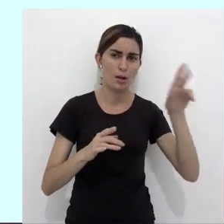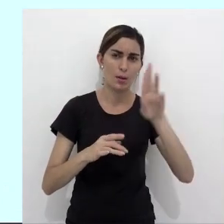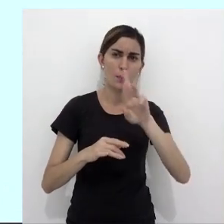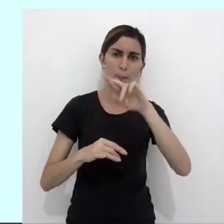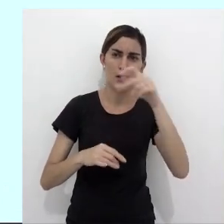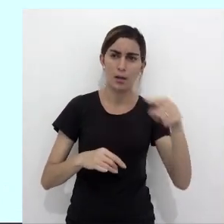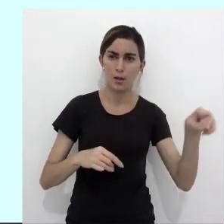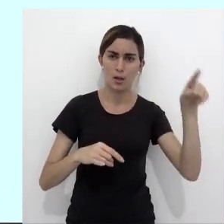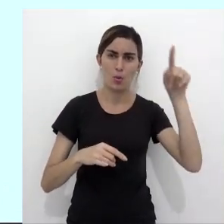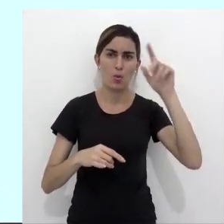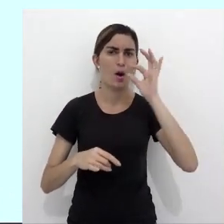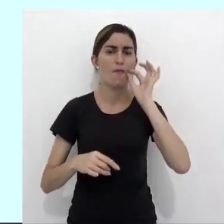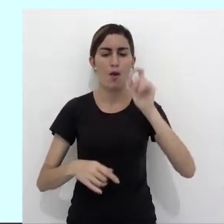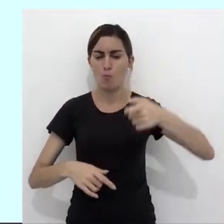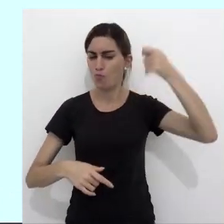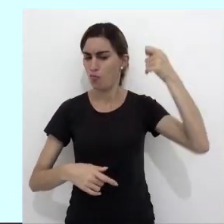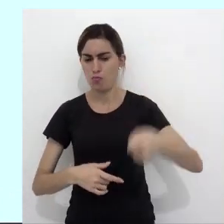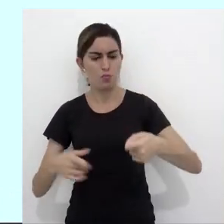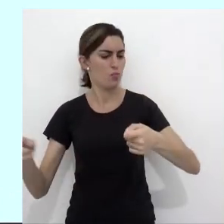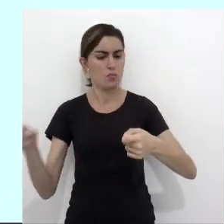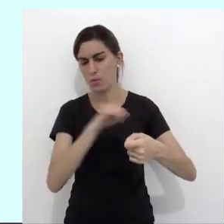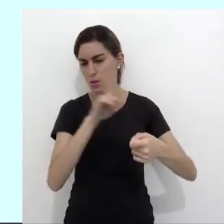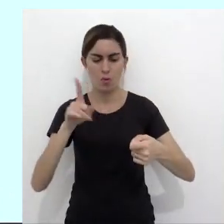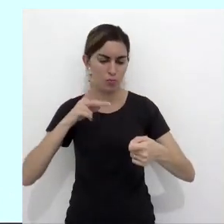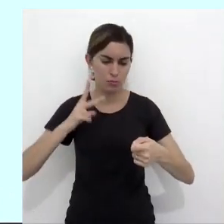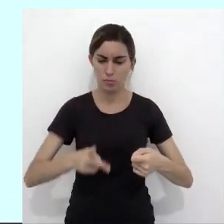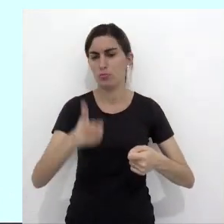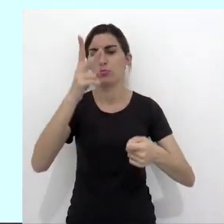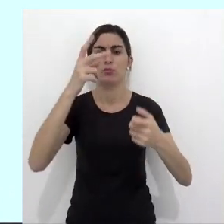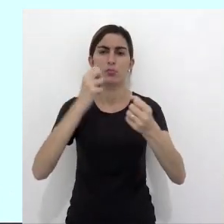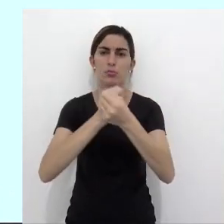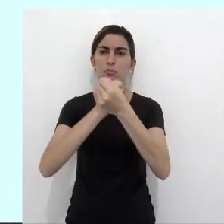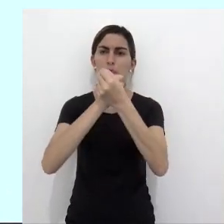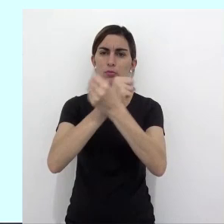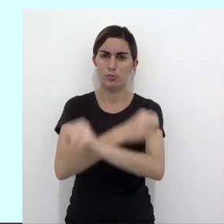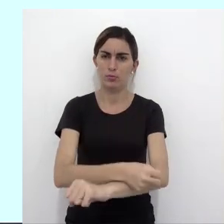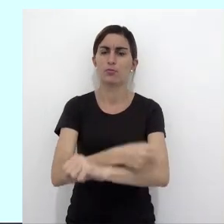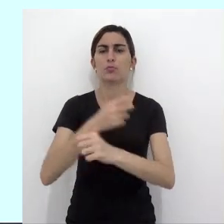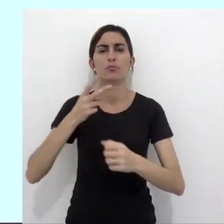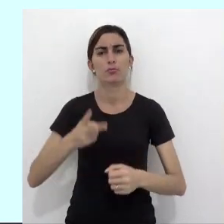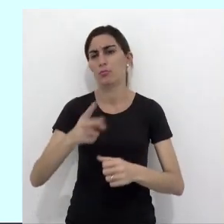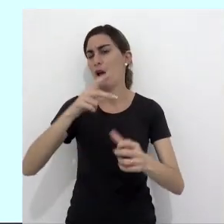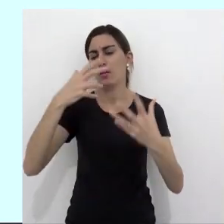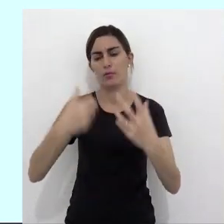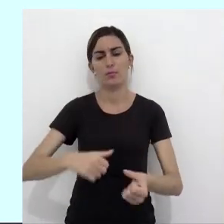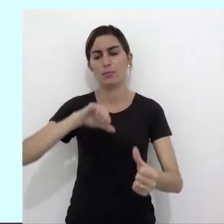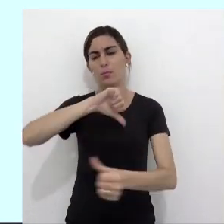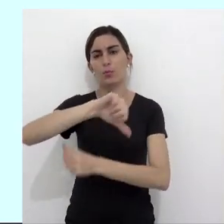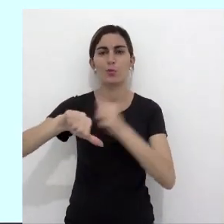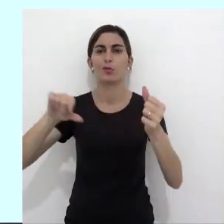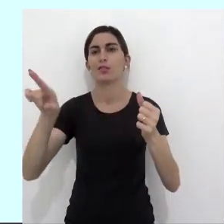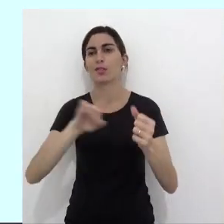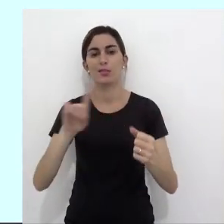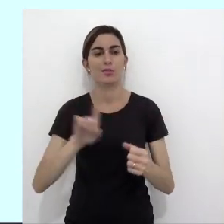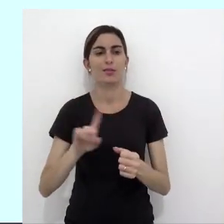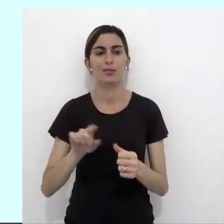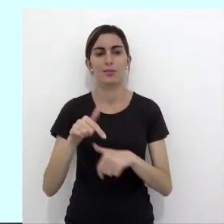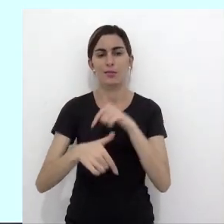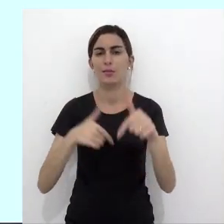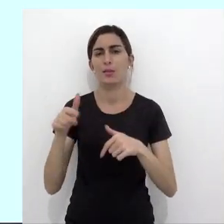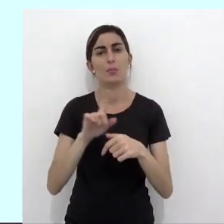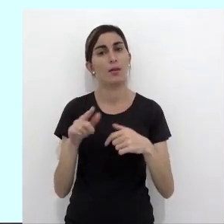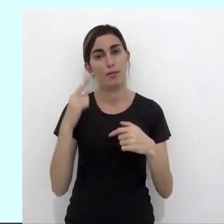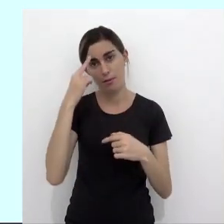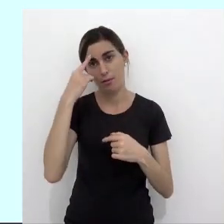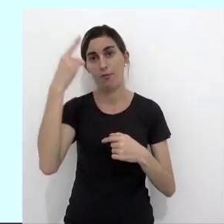eram taxativos, eram conservadores. Eles não aceitavam essa mudança de mão de obra. A